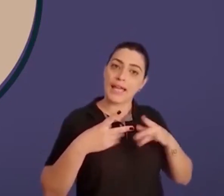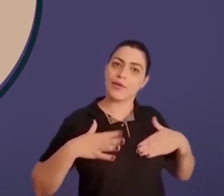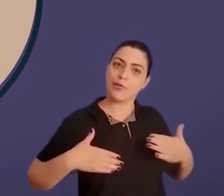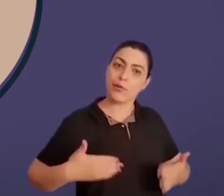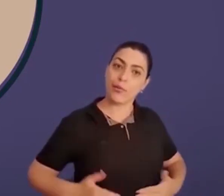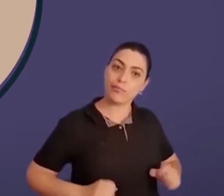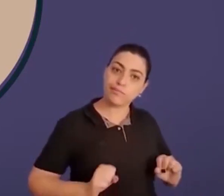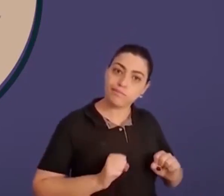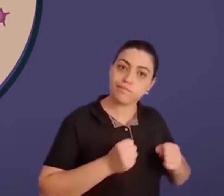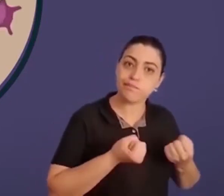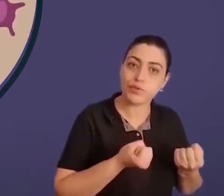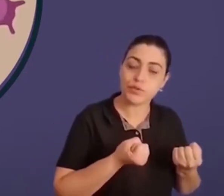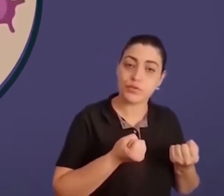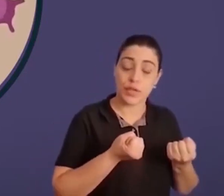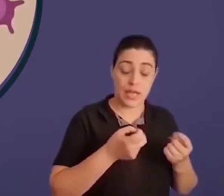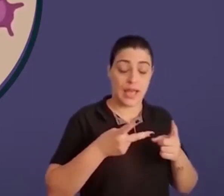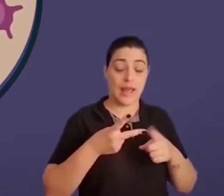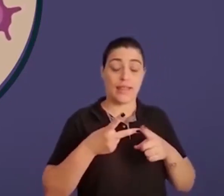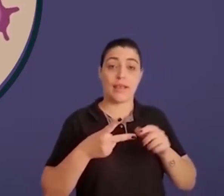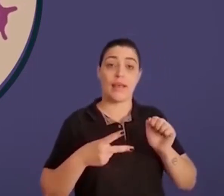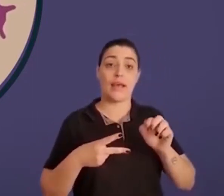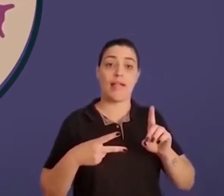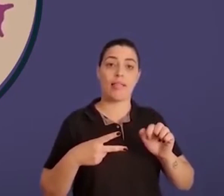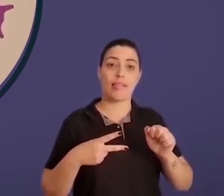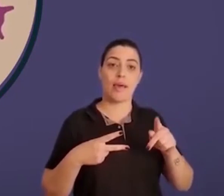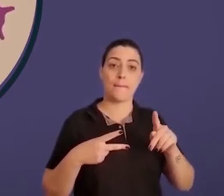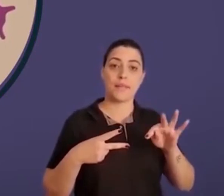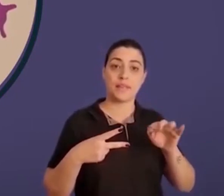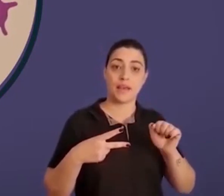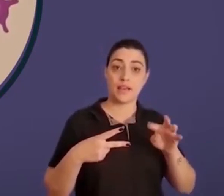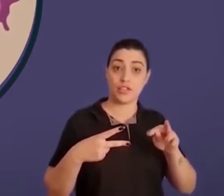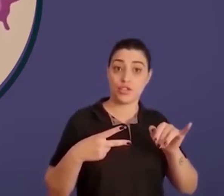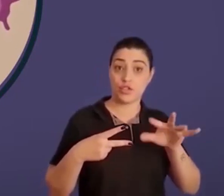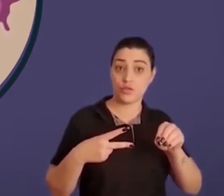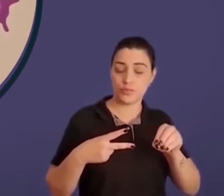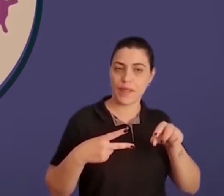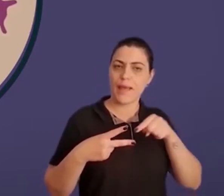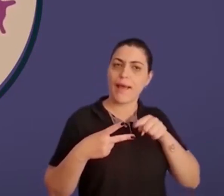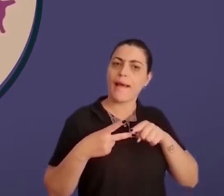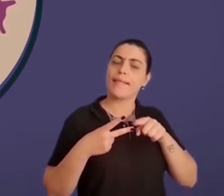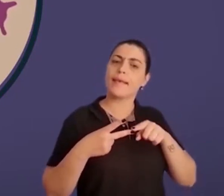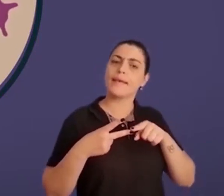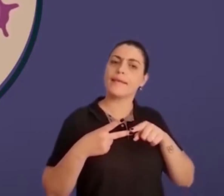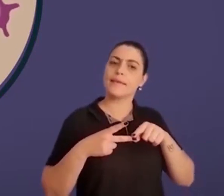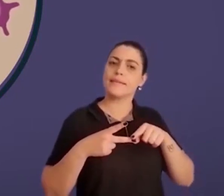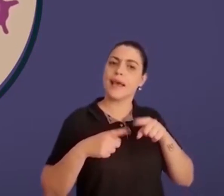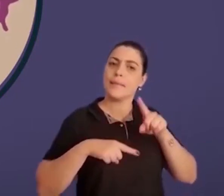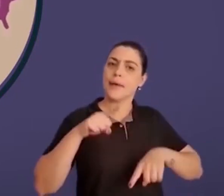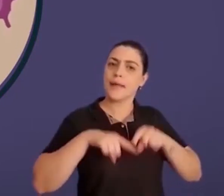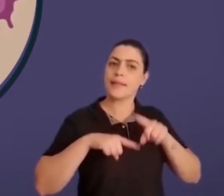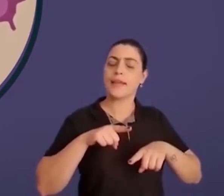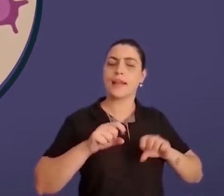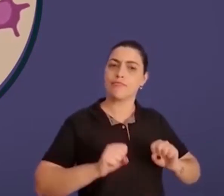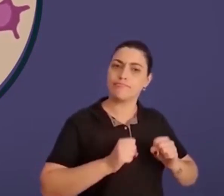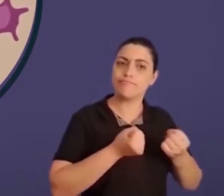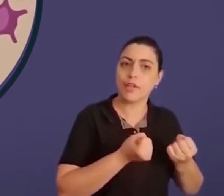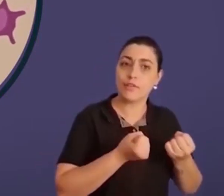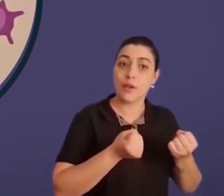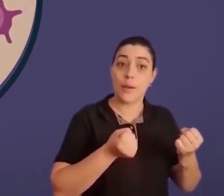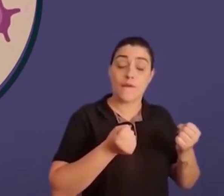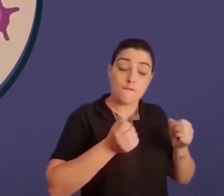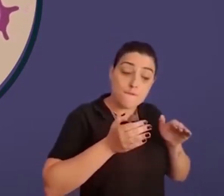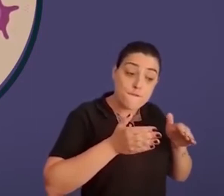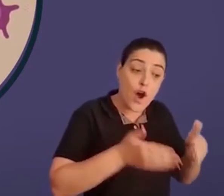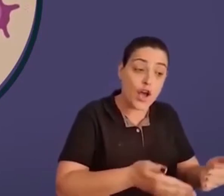Logo em seguida, entra em ação a resposta imune adaptativa. Essa sim com mecanismos de defesa específicos que trabalham na produção